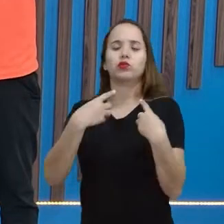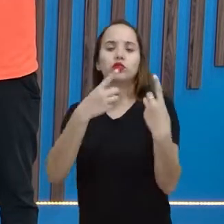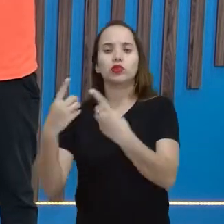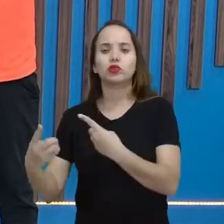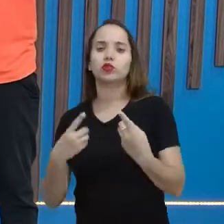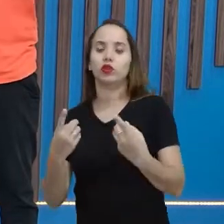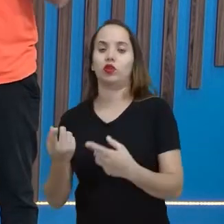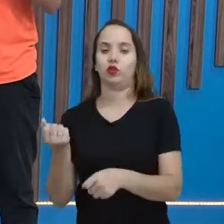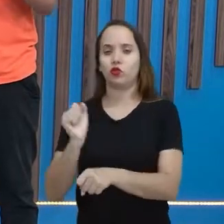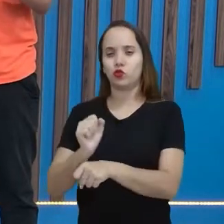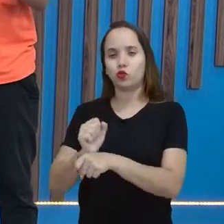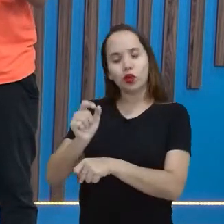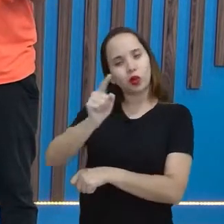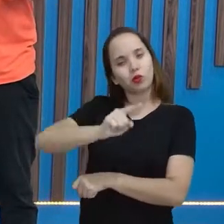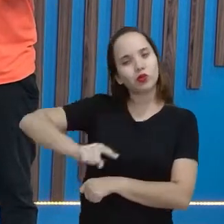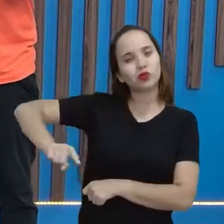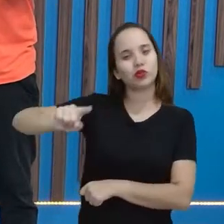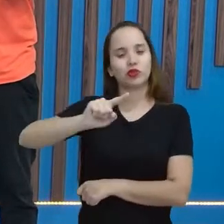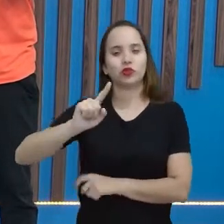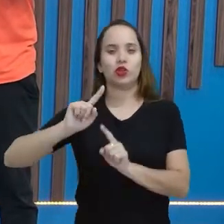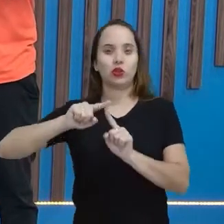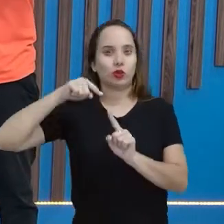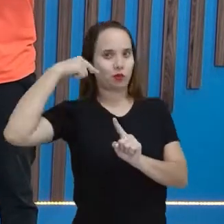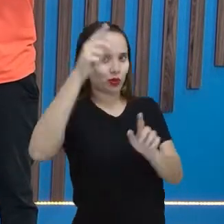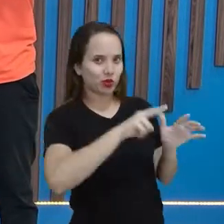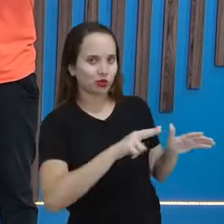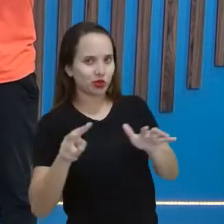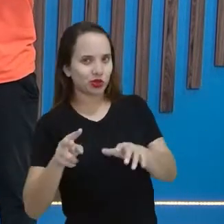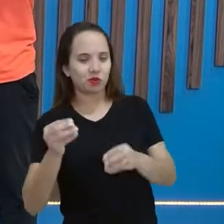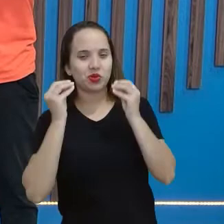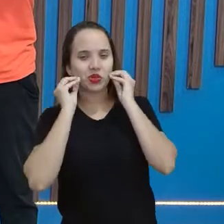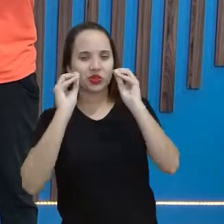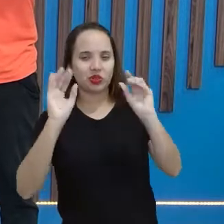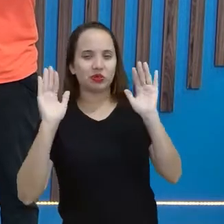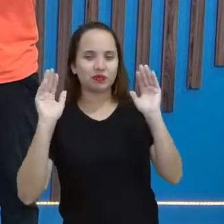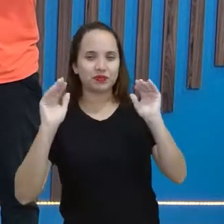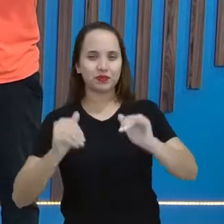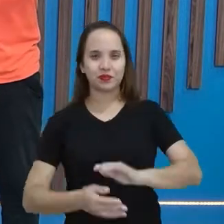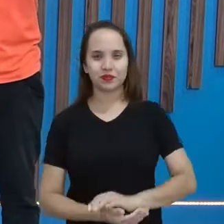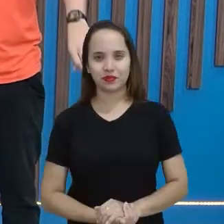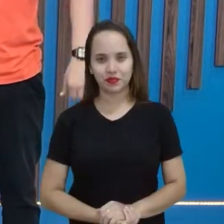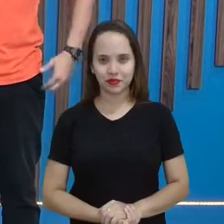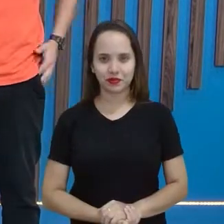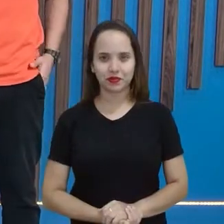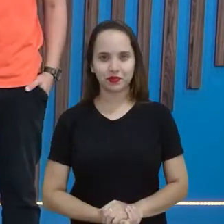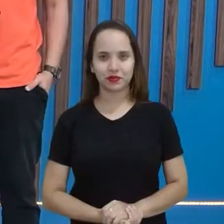Aguardamos vocês. Próxima semana. Todos e todas. Beijo. Valeu. Tchau, tchau.